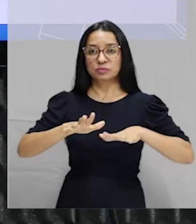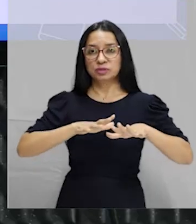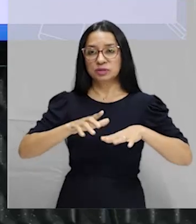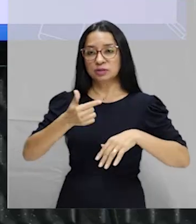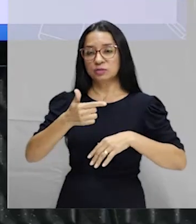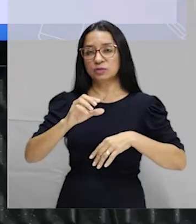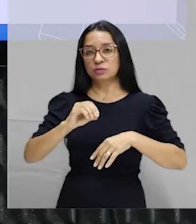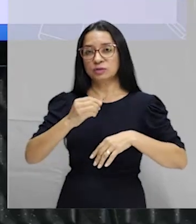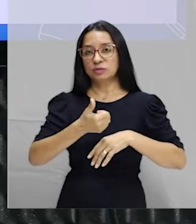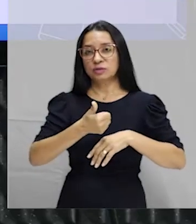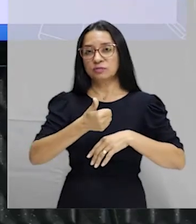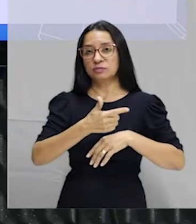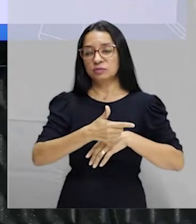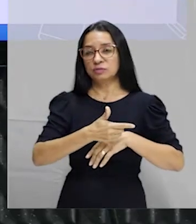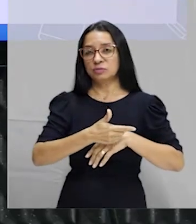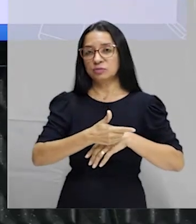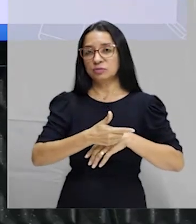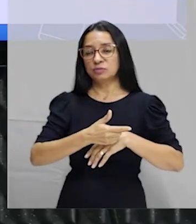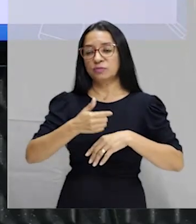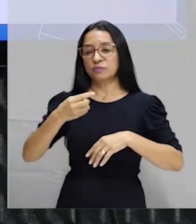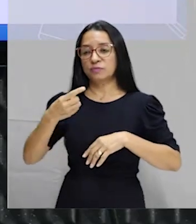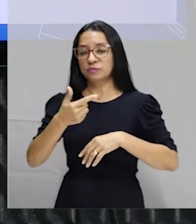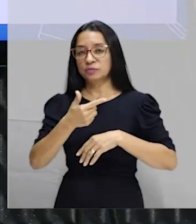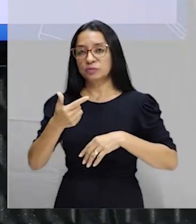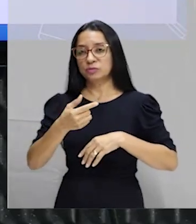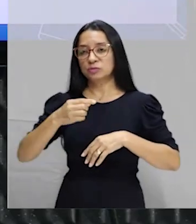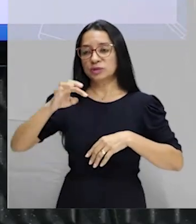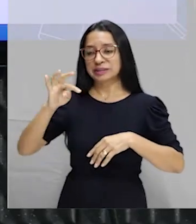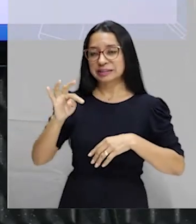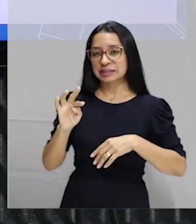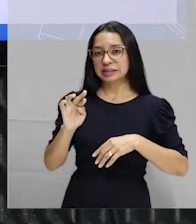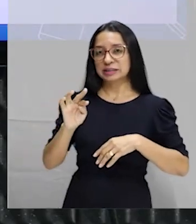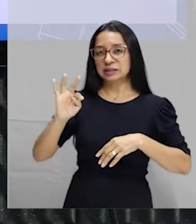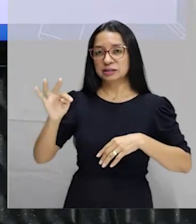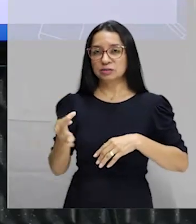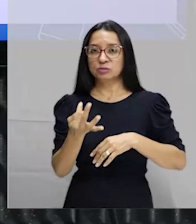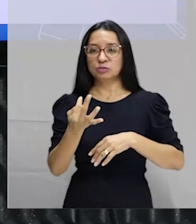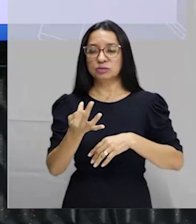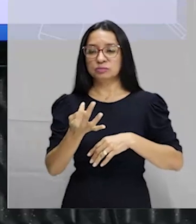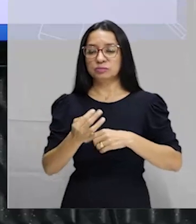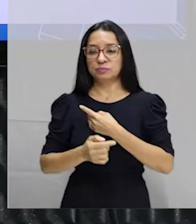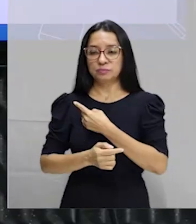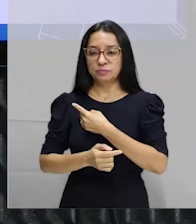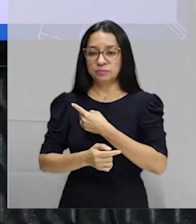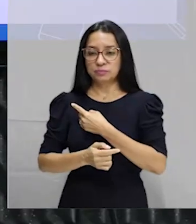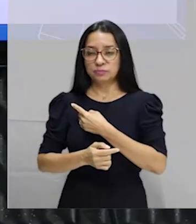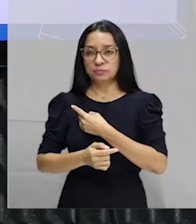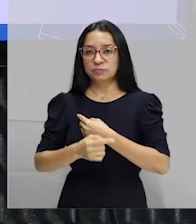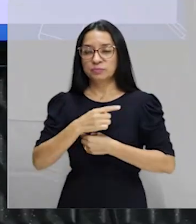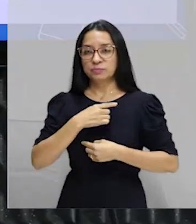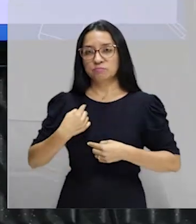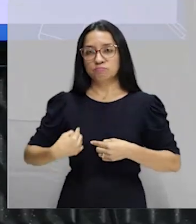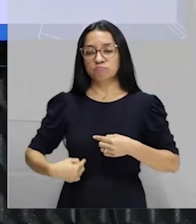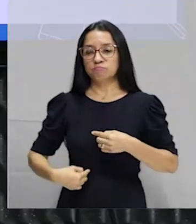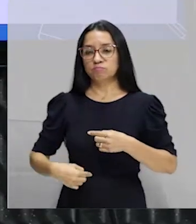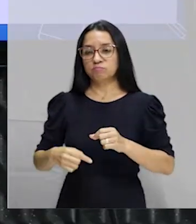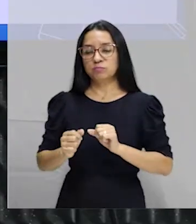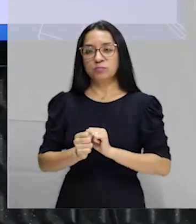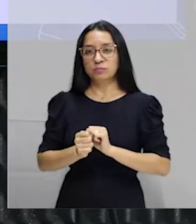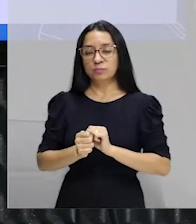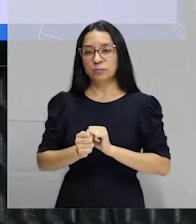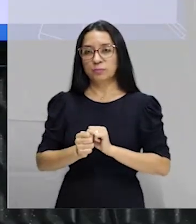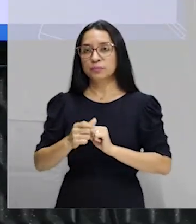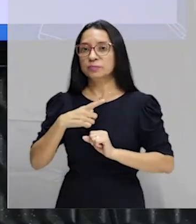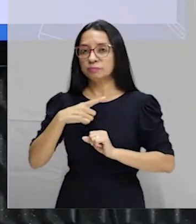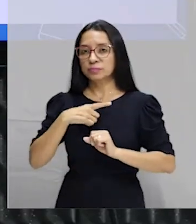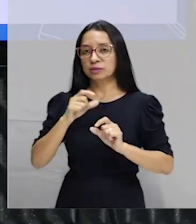em torno de 22 trilhões de dólares. A China movimentou em torno de 12 trilhões. Então, só aí tu vê que os Estados Unidos ainda são, né,